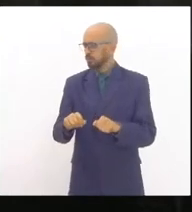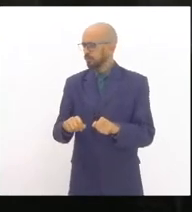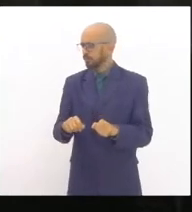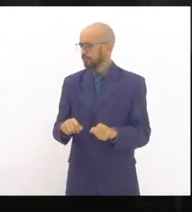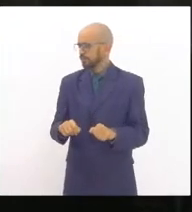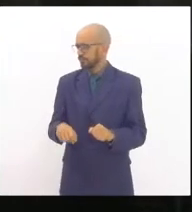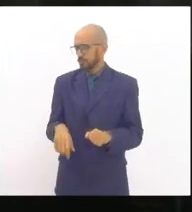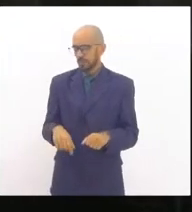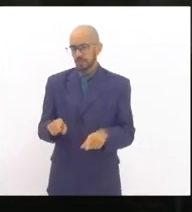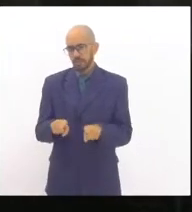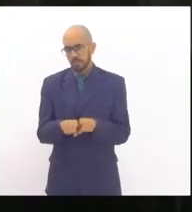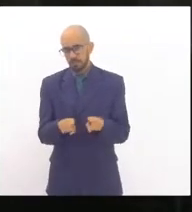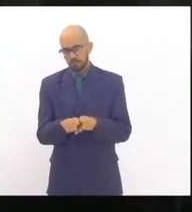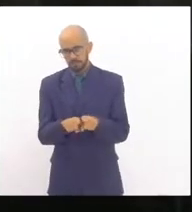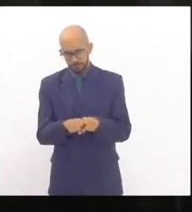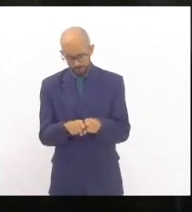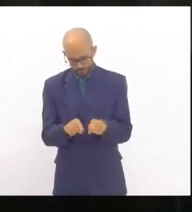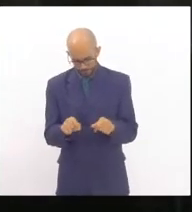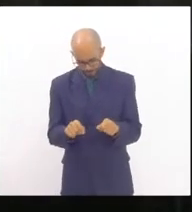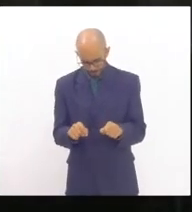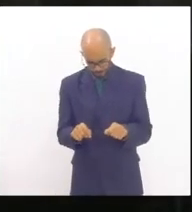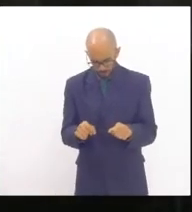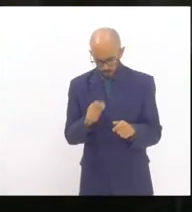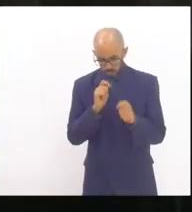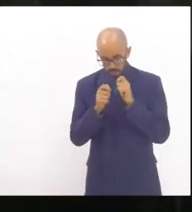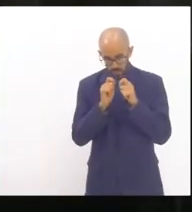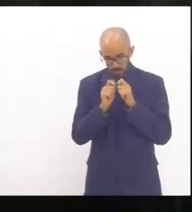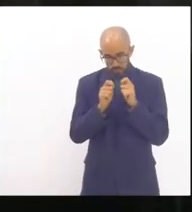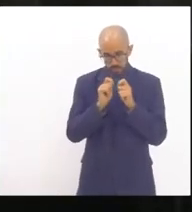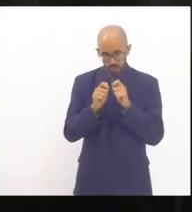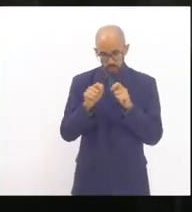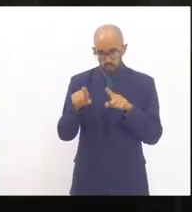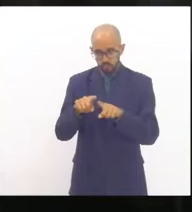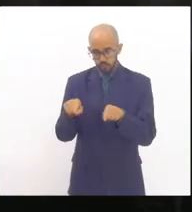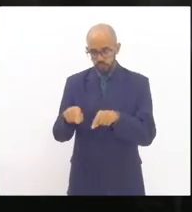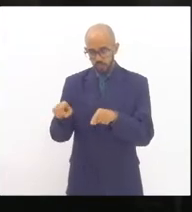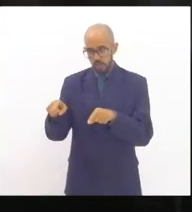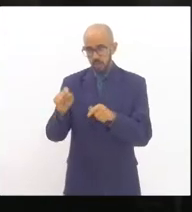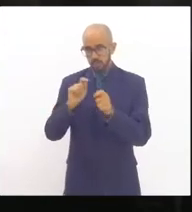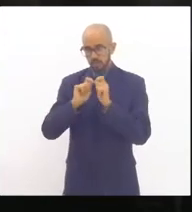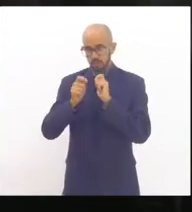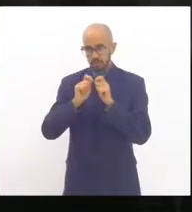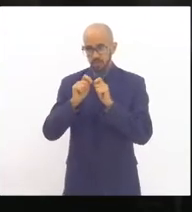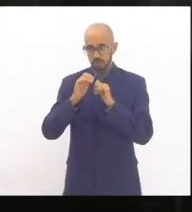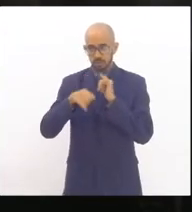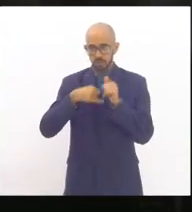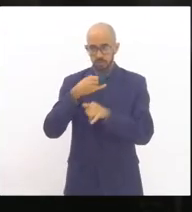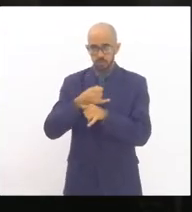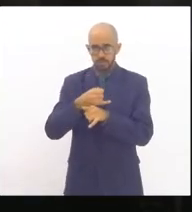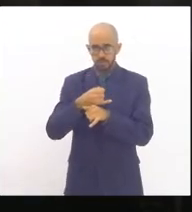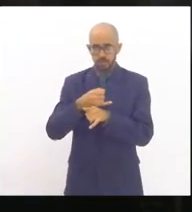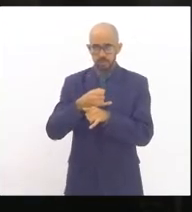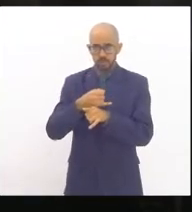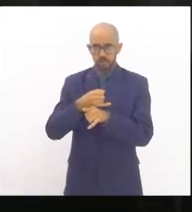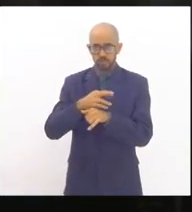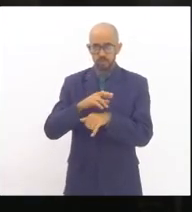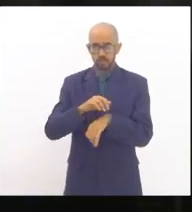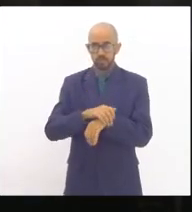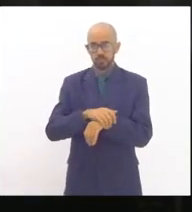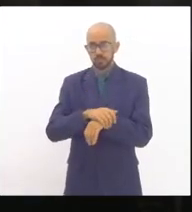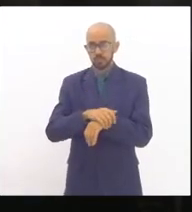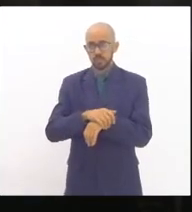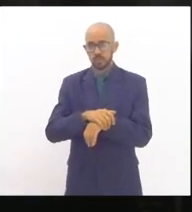serviço e um prestador de serviço entrevistado por uma rede da internet né uma rede de